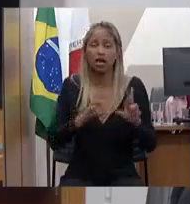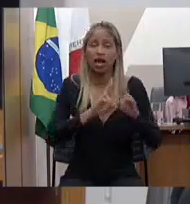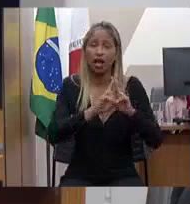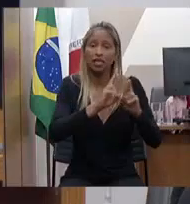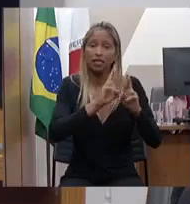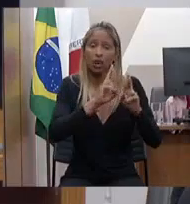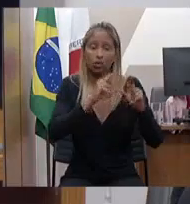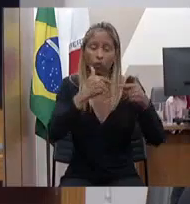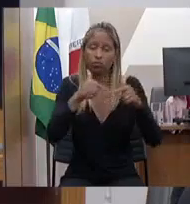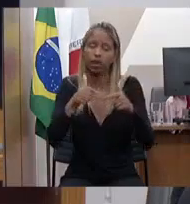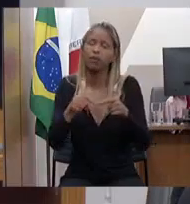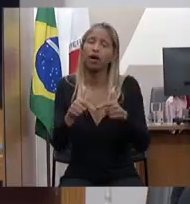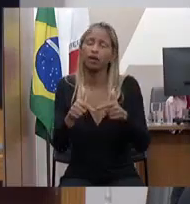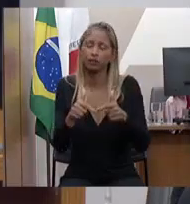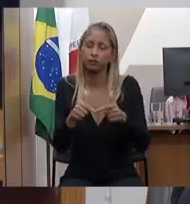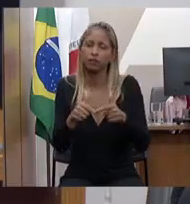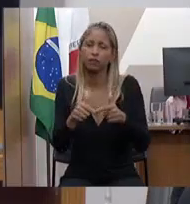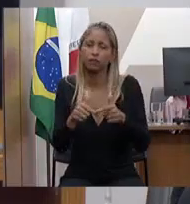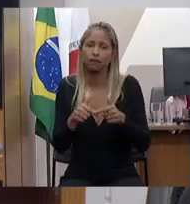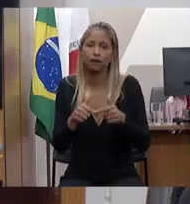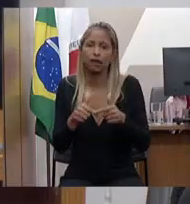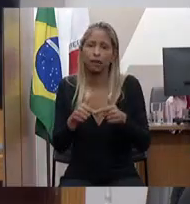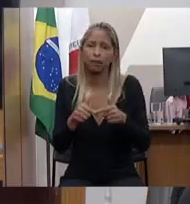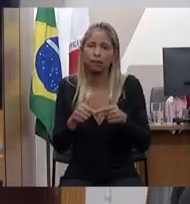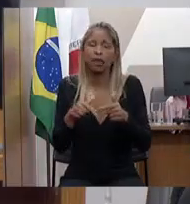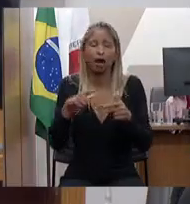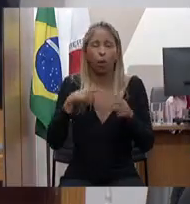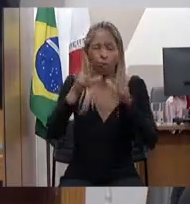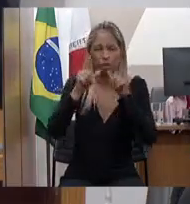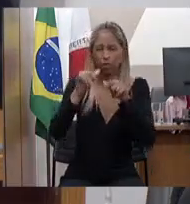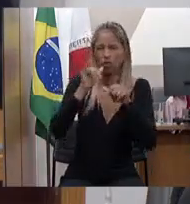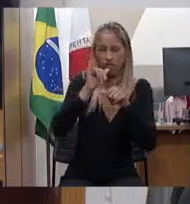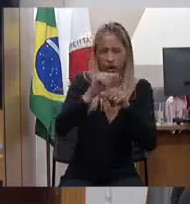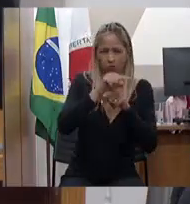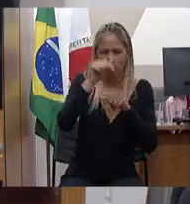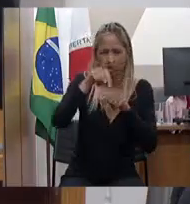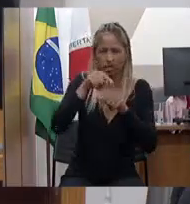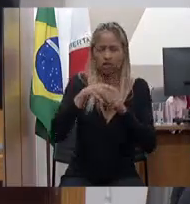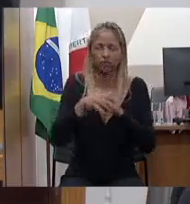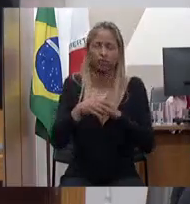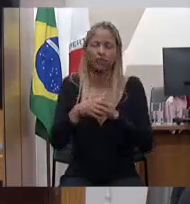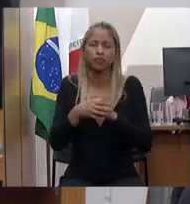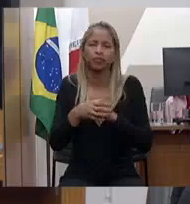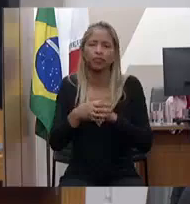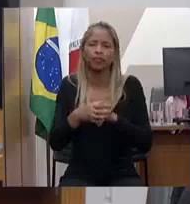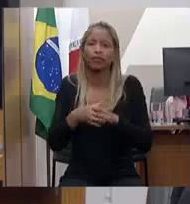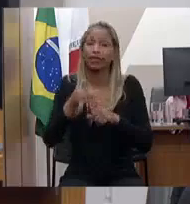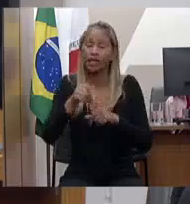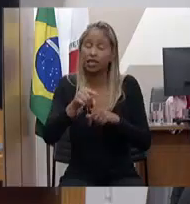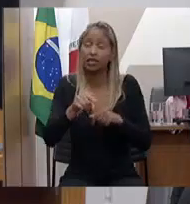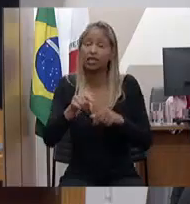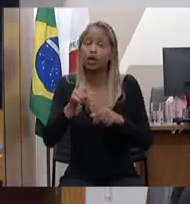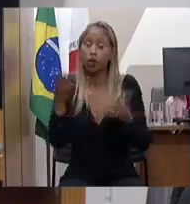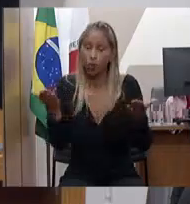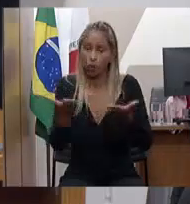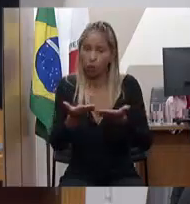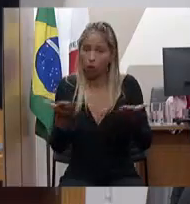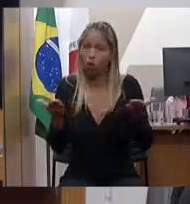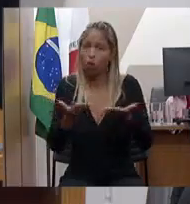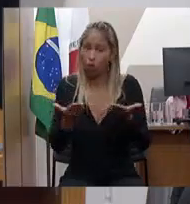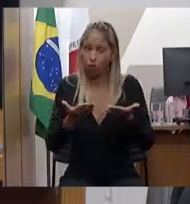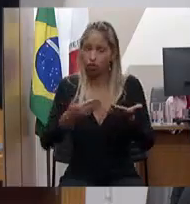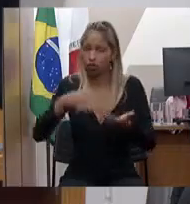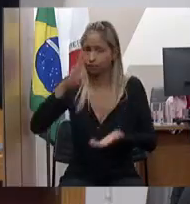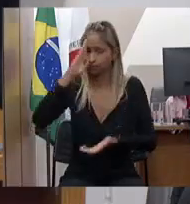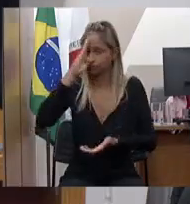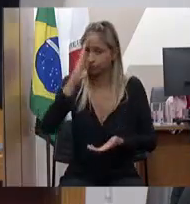com trabalho alguém tava falando aqui né que essa questão Hoje é a questão